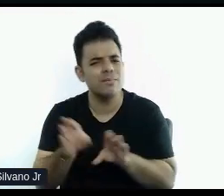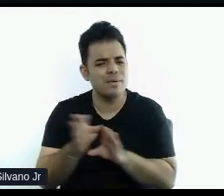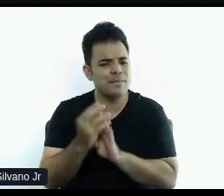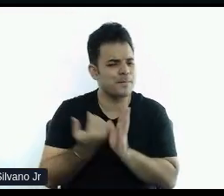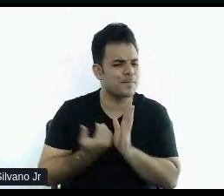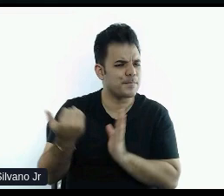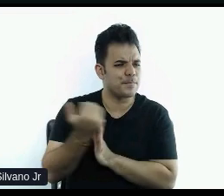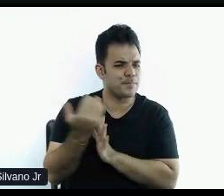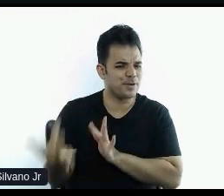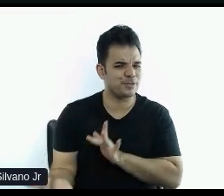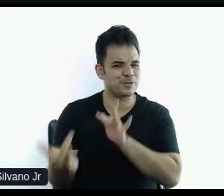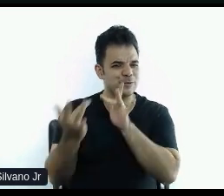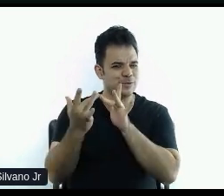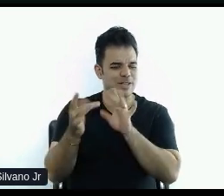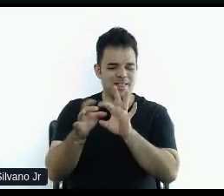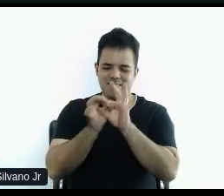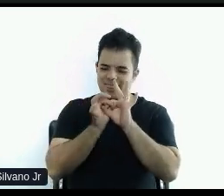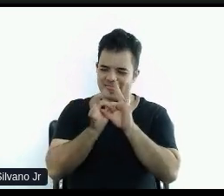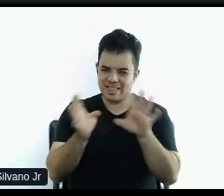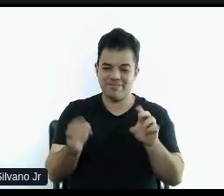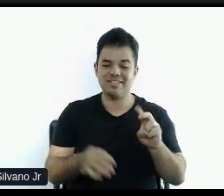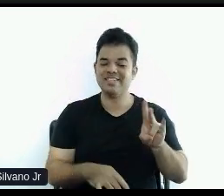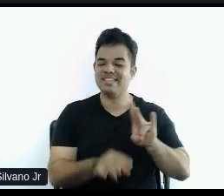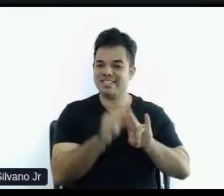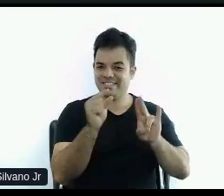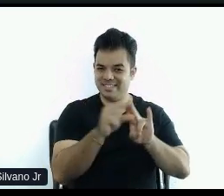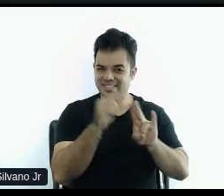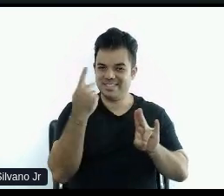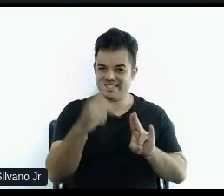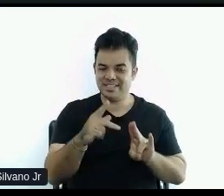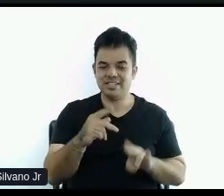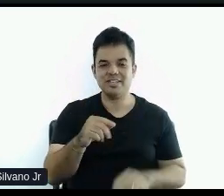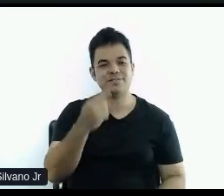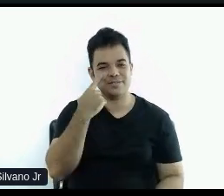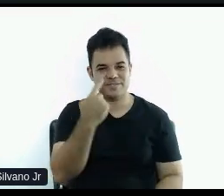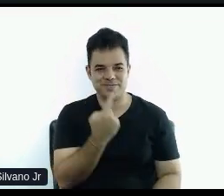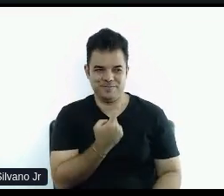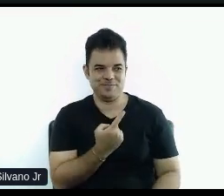conexões, fiquem à vontade. Meu LinkedIn é Gisele Lucas,